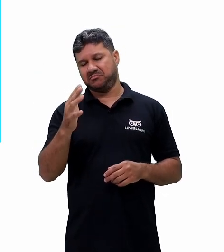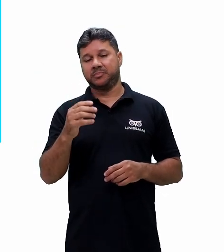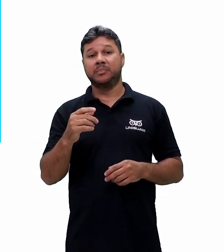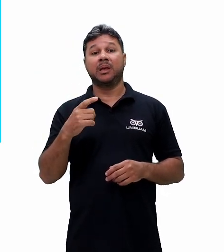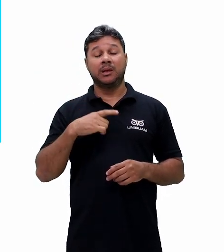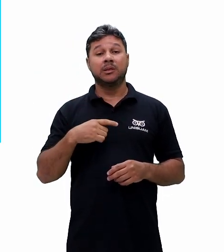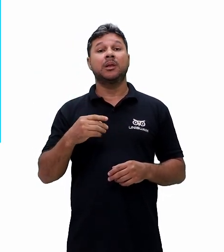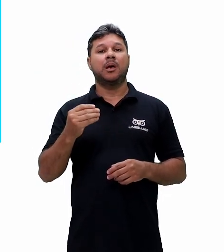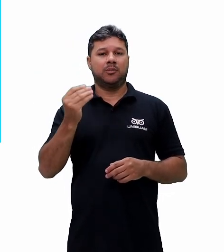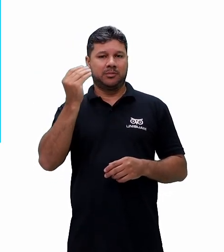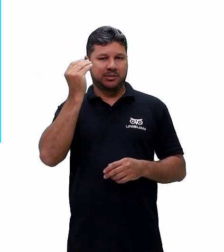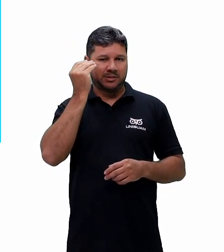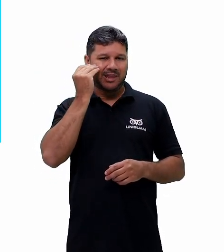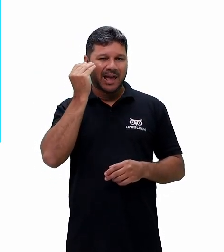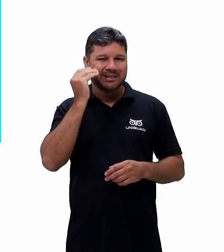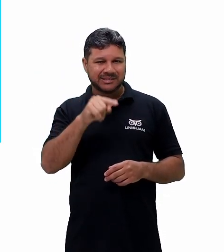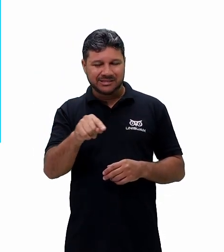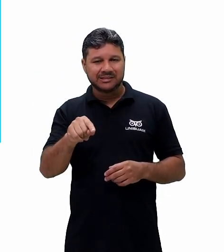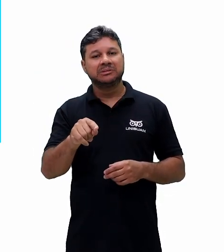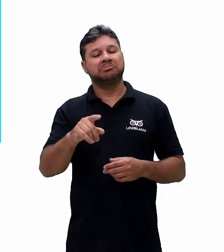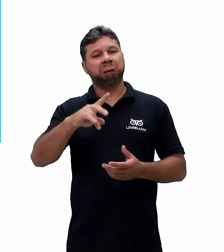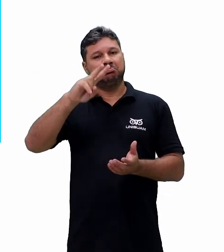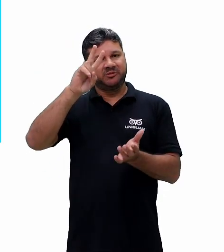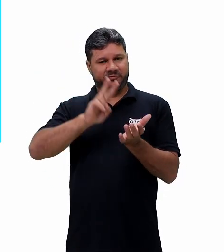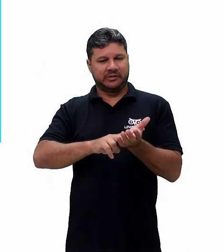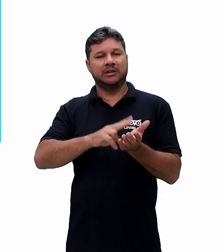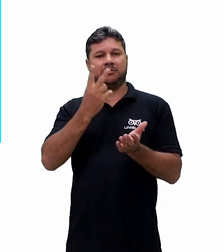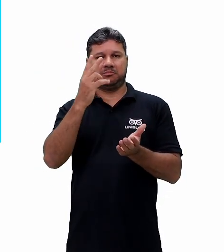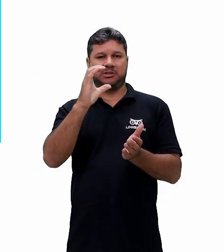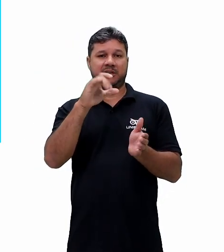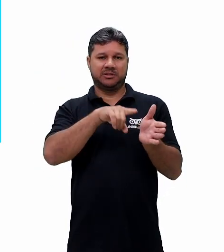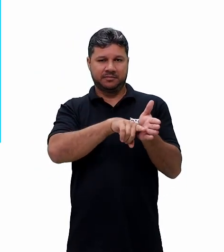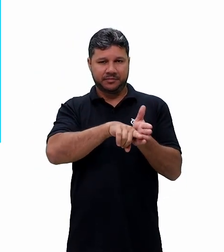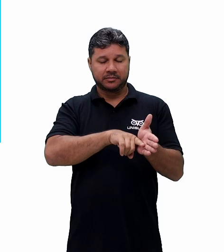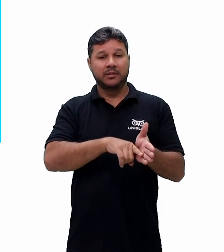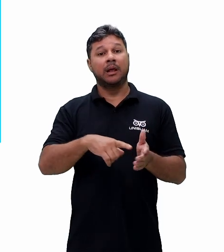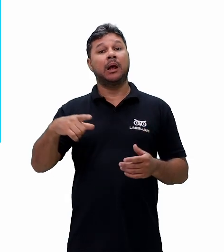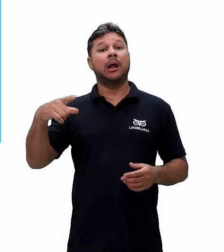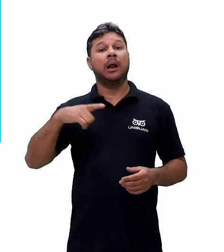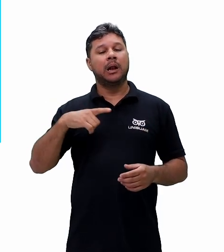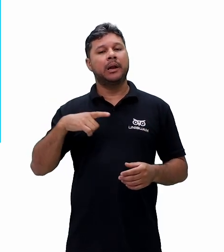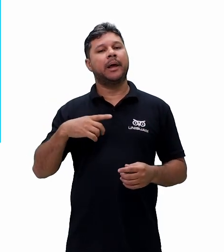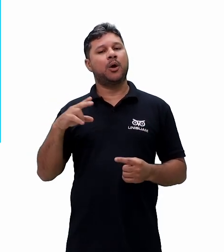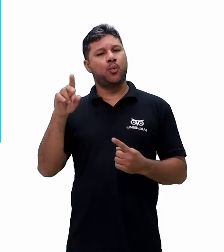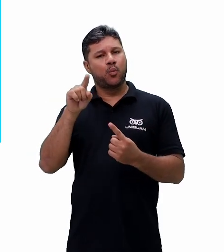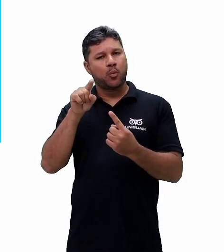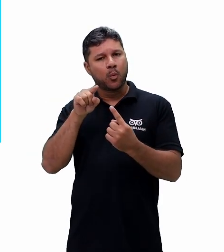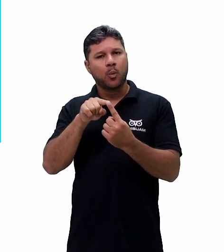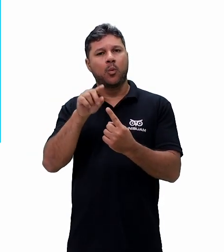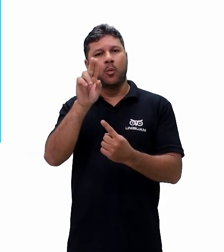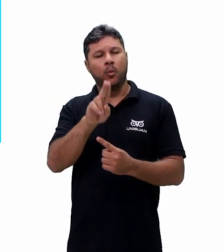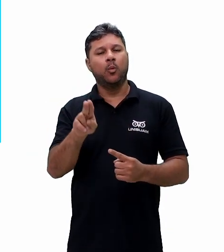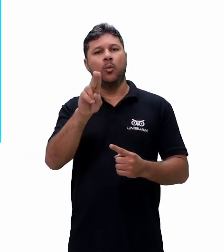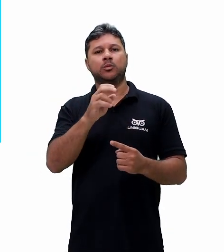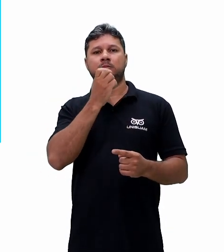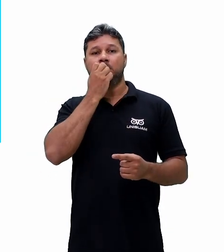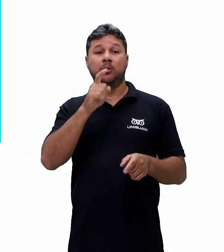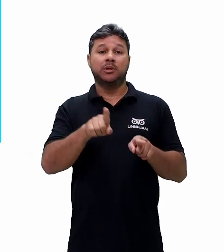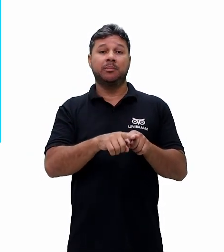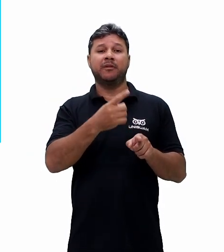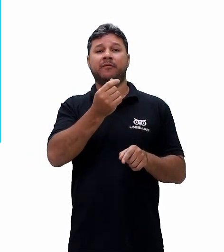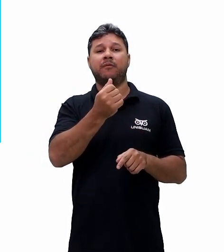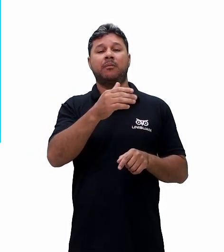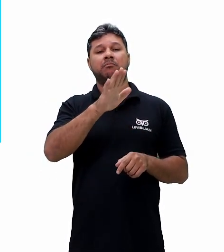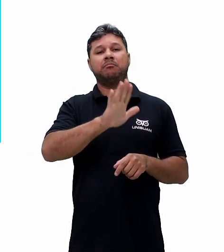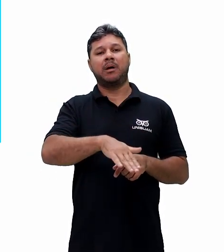Então, são testes validados cientificamente, com alta aplicabilidade prática e